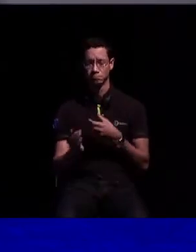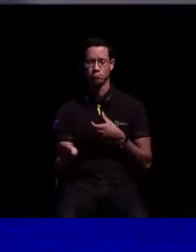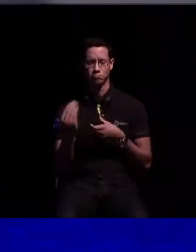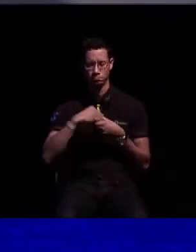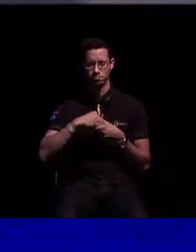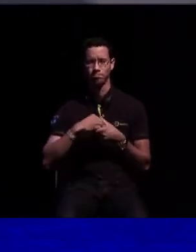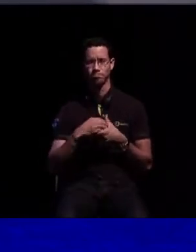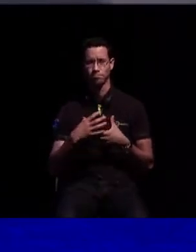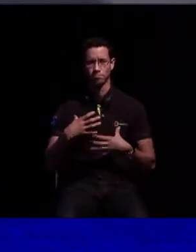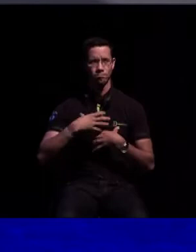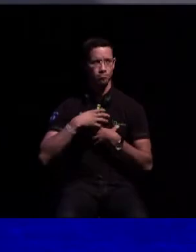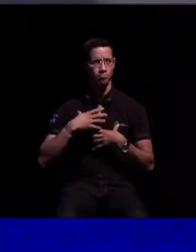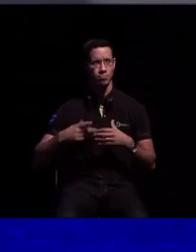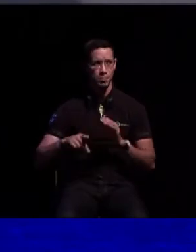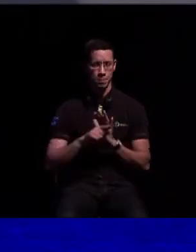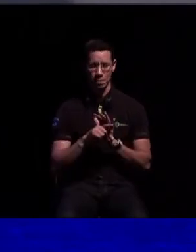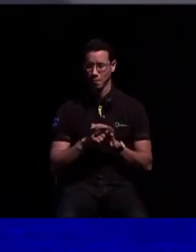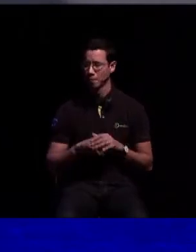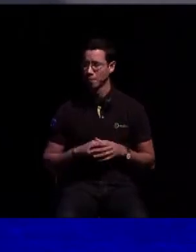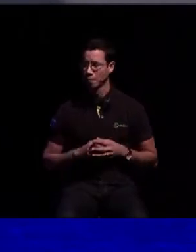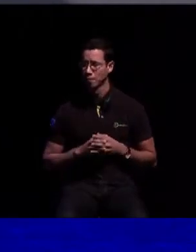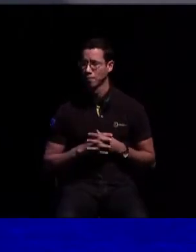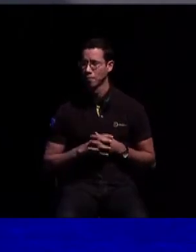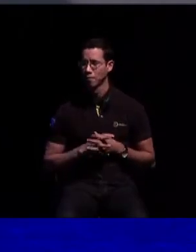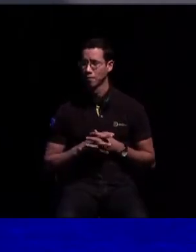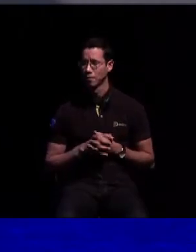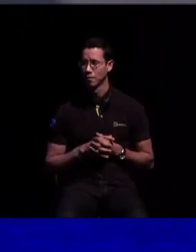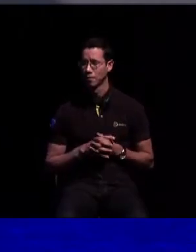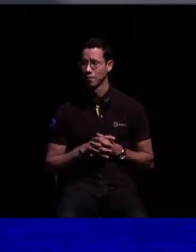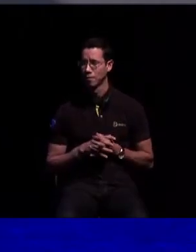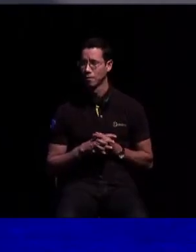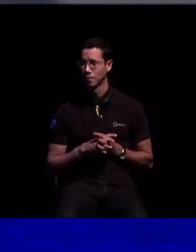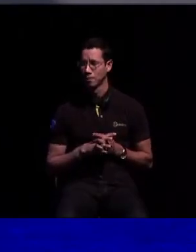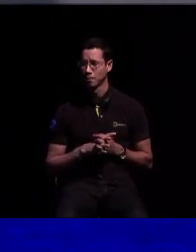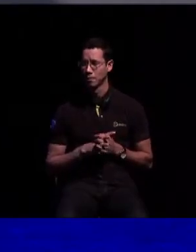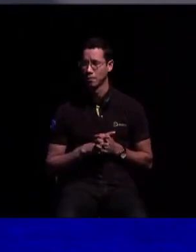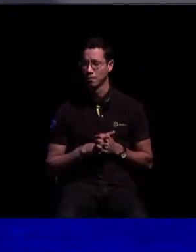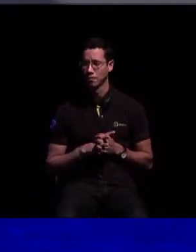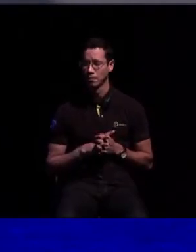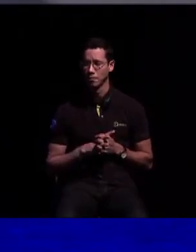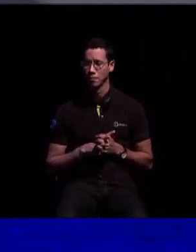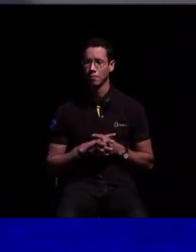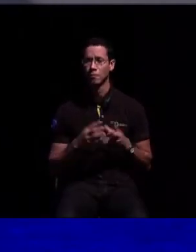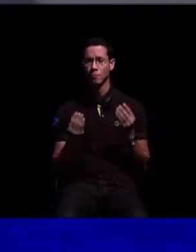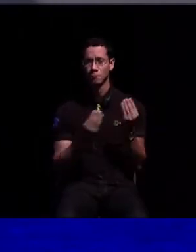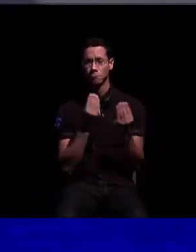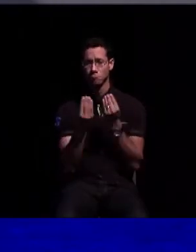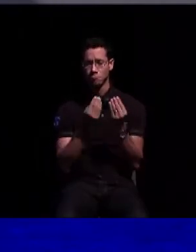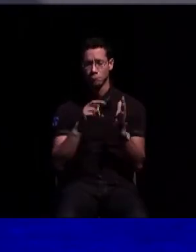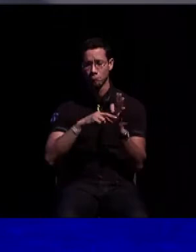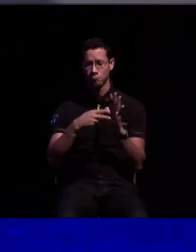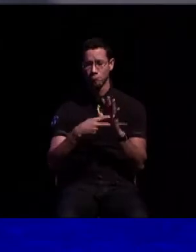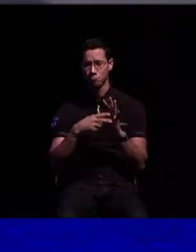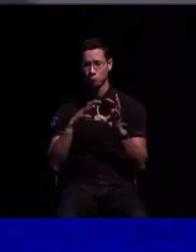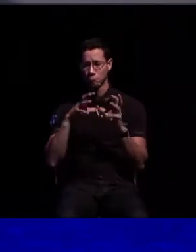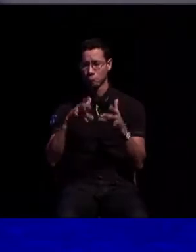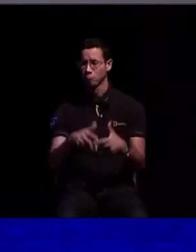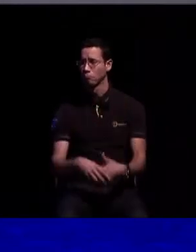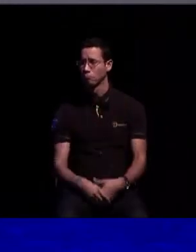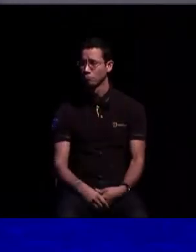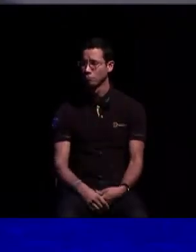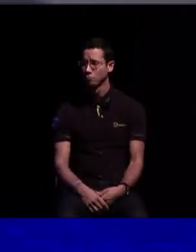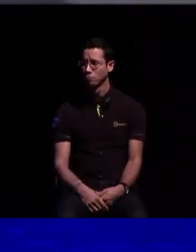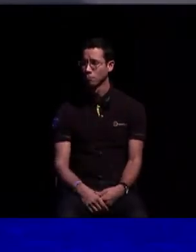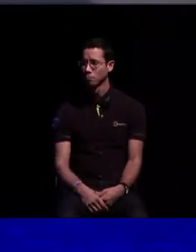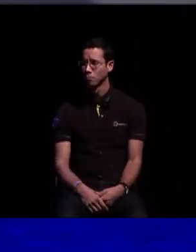nossa. Né? Como se dá esse mundo simbólico? Vai explicar todas as nossas opções,